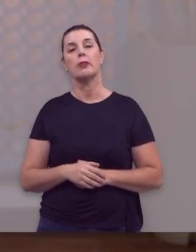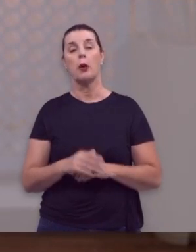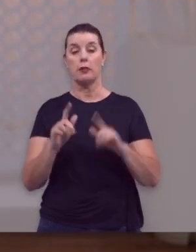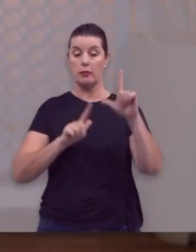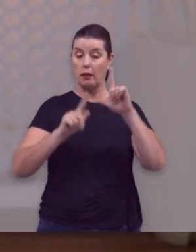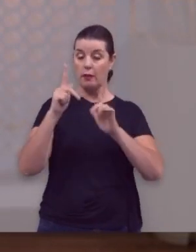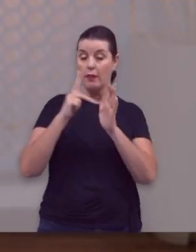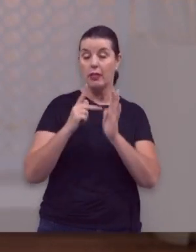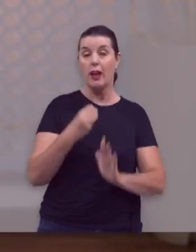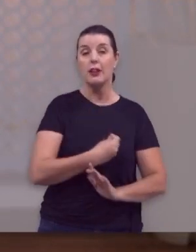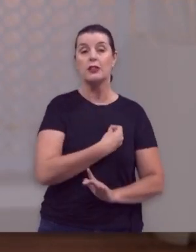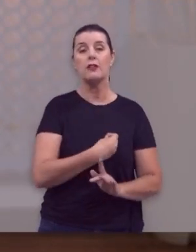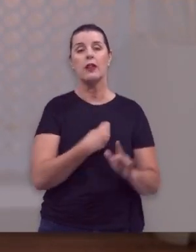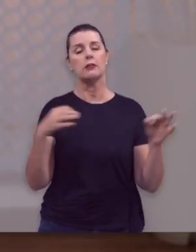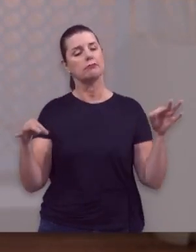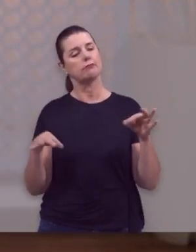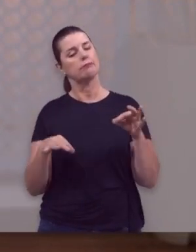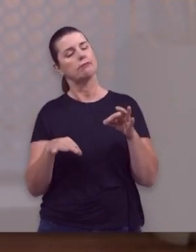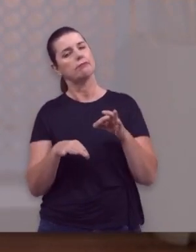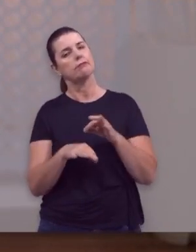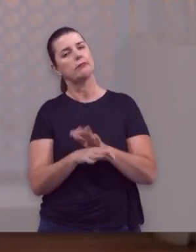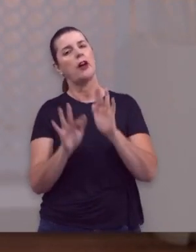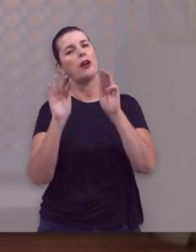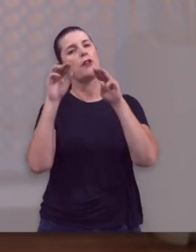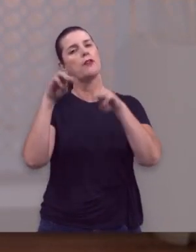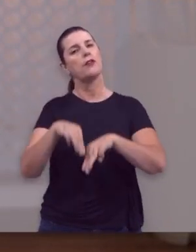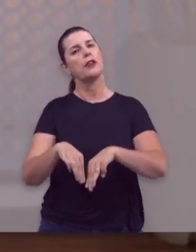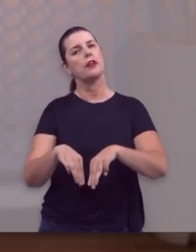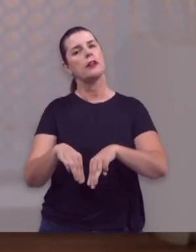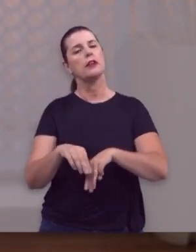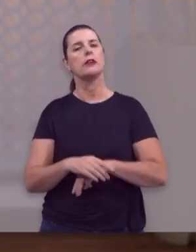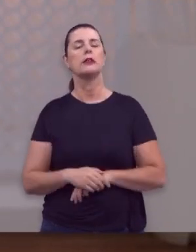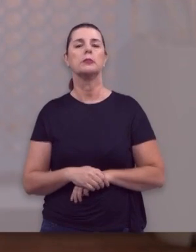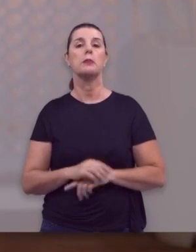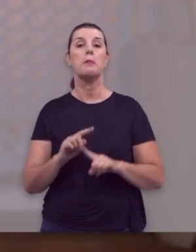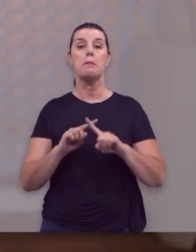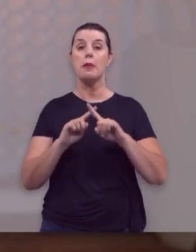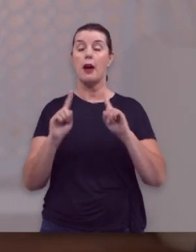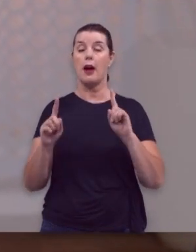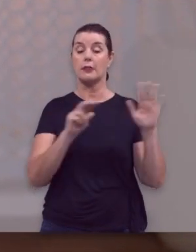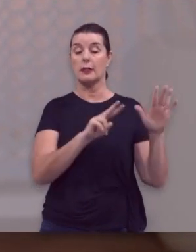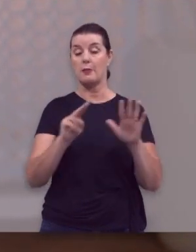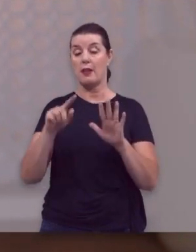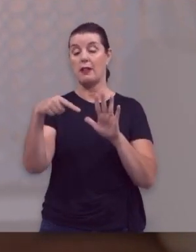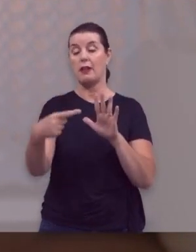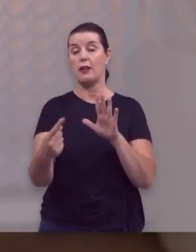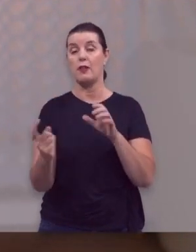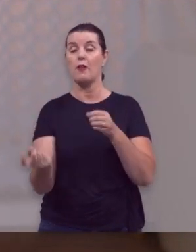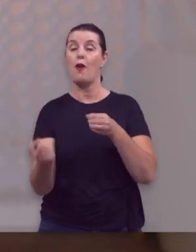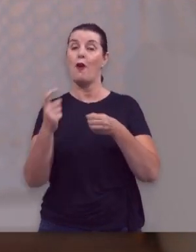de um rei. Então, não é a fé mais as obras, não é a fé mais a